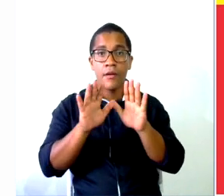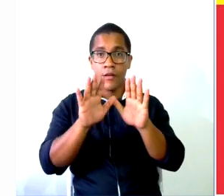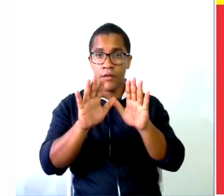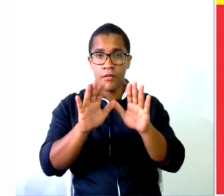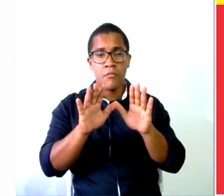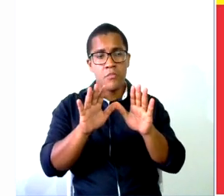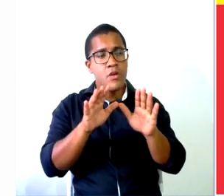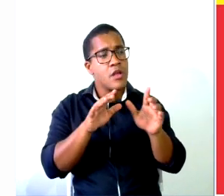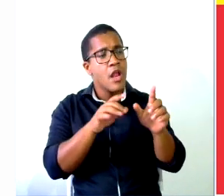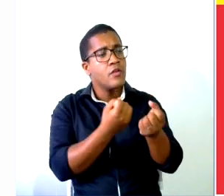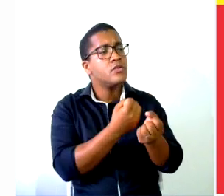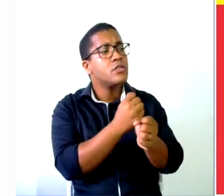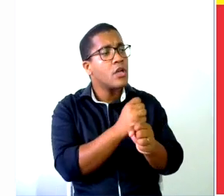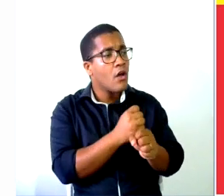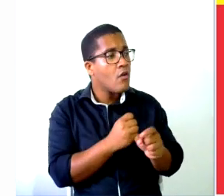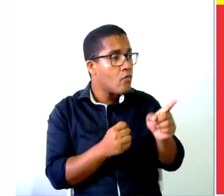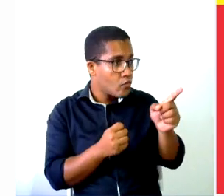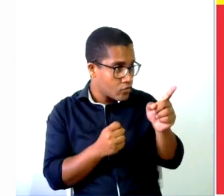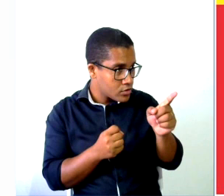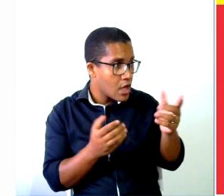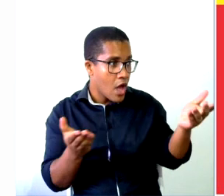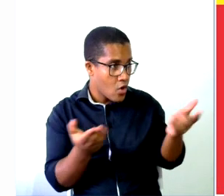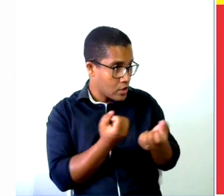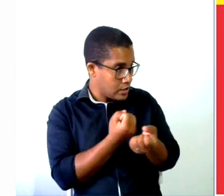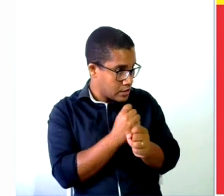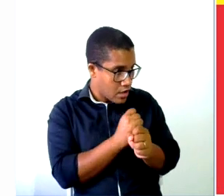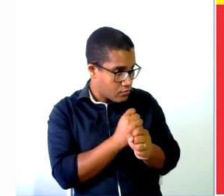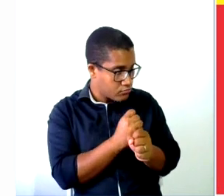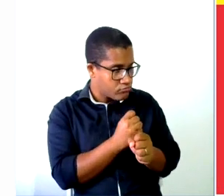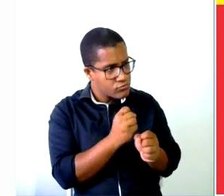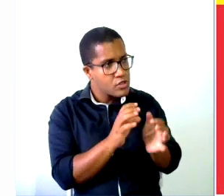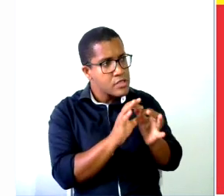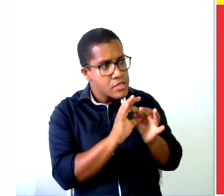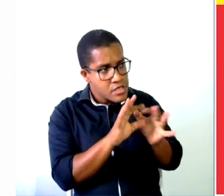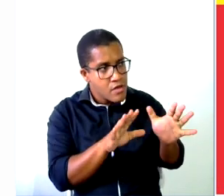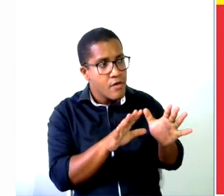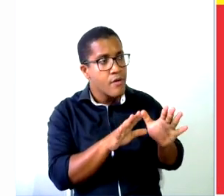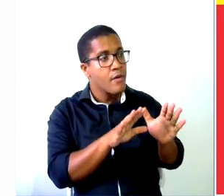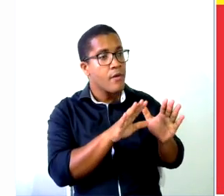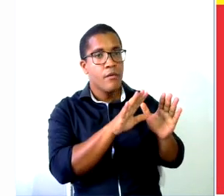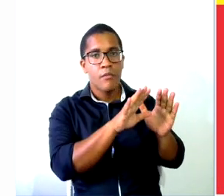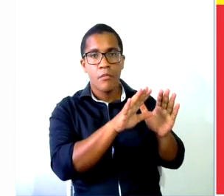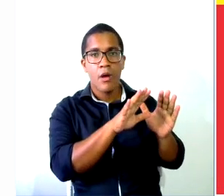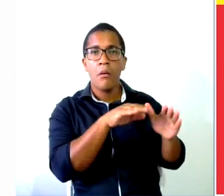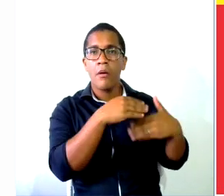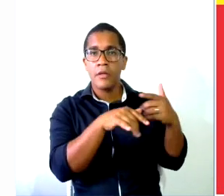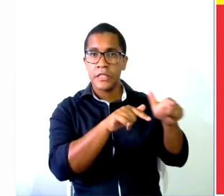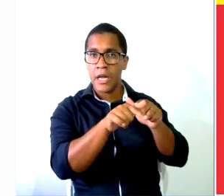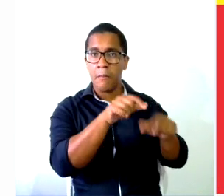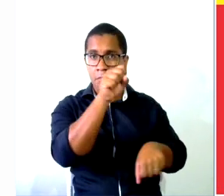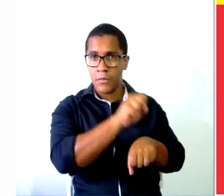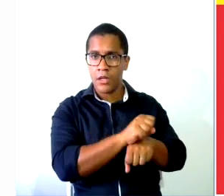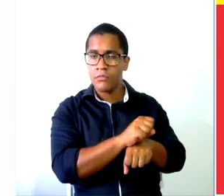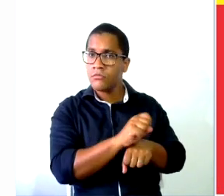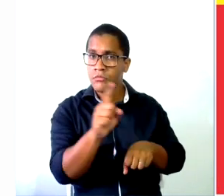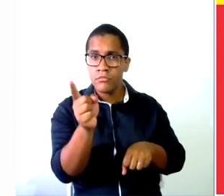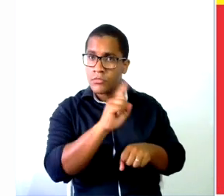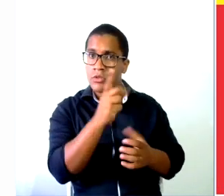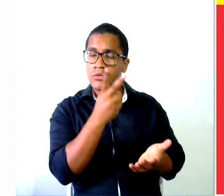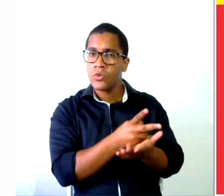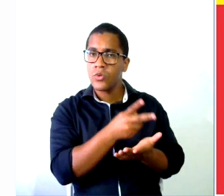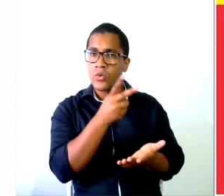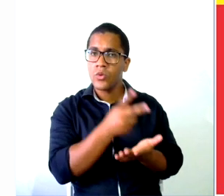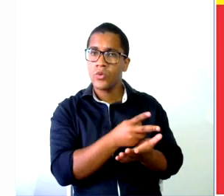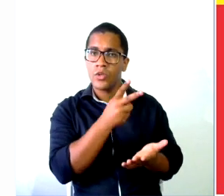continuava a dever obrigações face ao antigo dono.